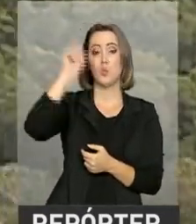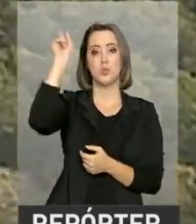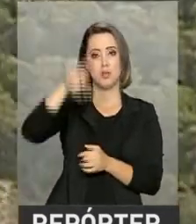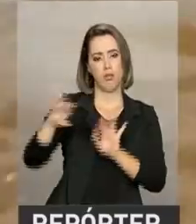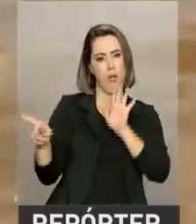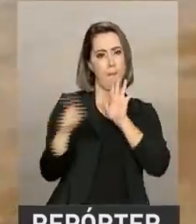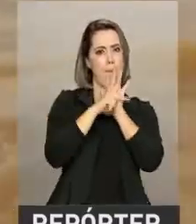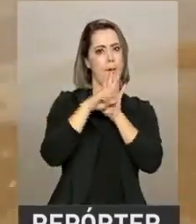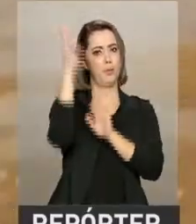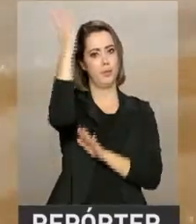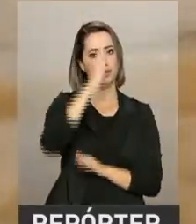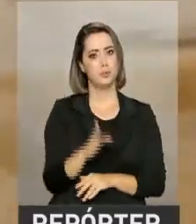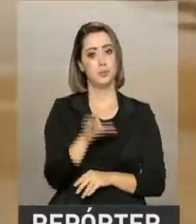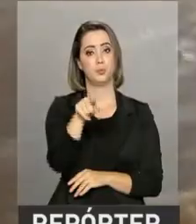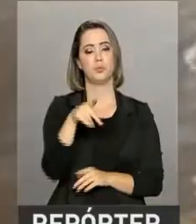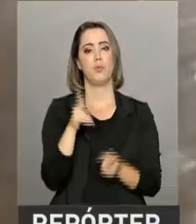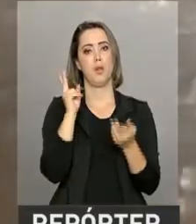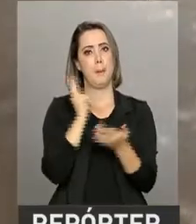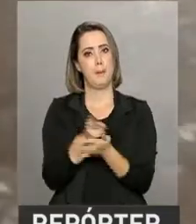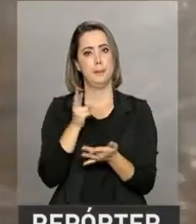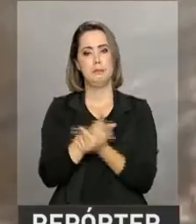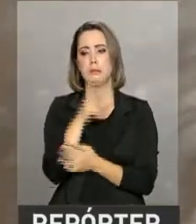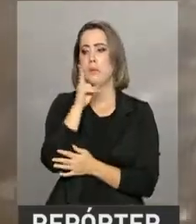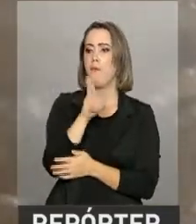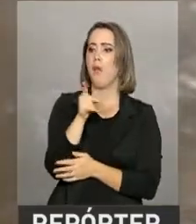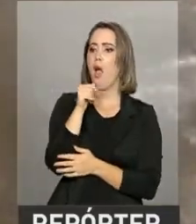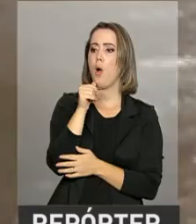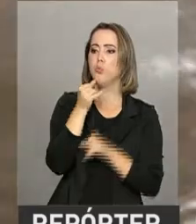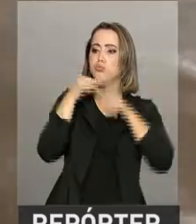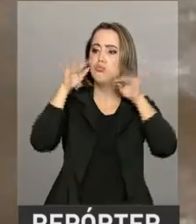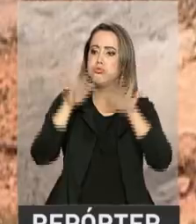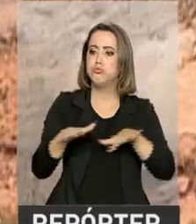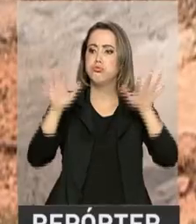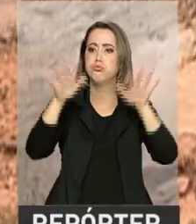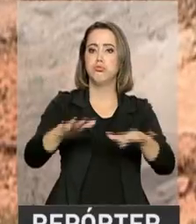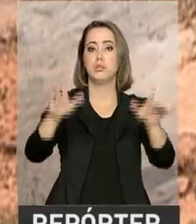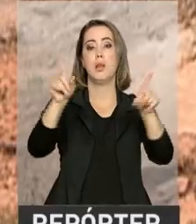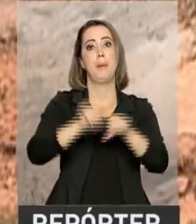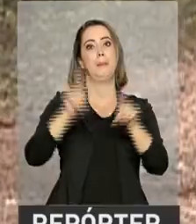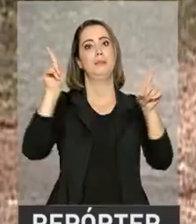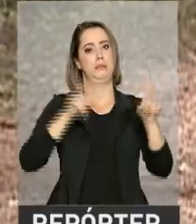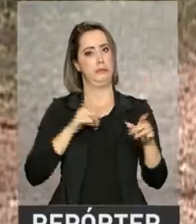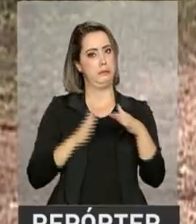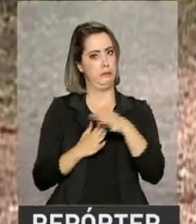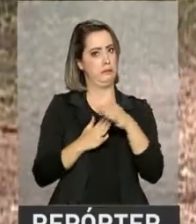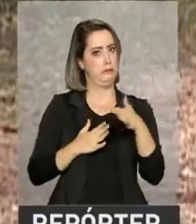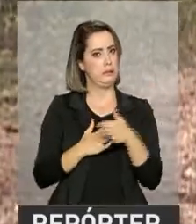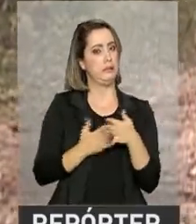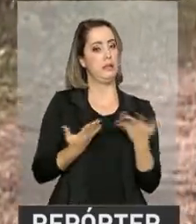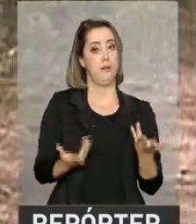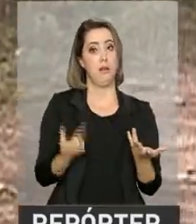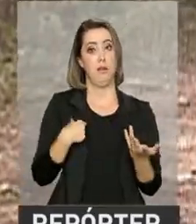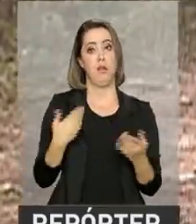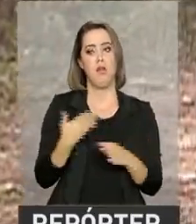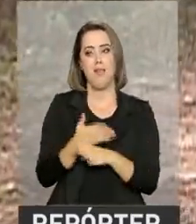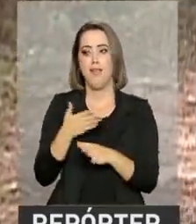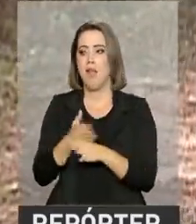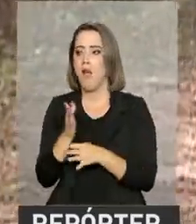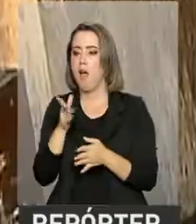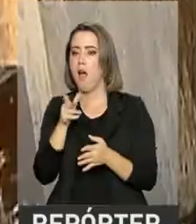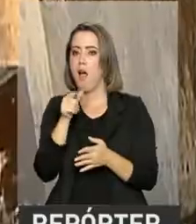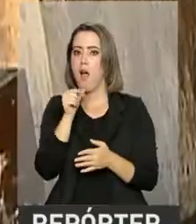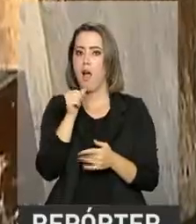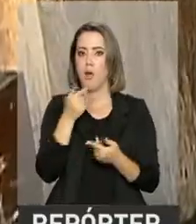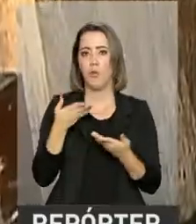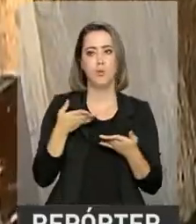brasileiro apesar de parecerem abundante dos recursos hídricos no brasil são limitados e o acesso à água não é